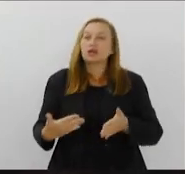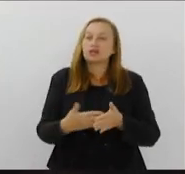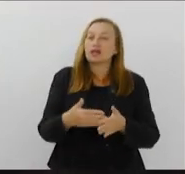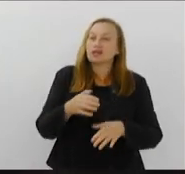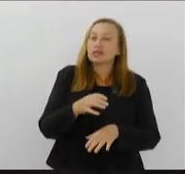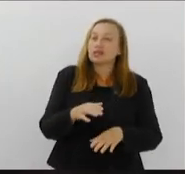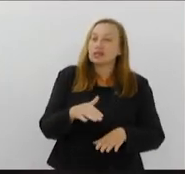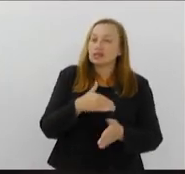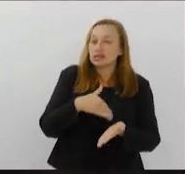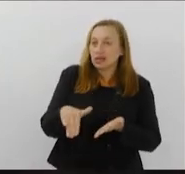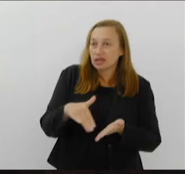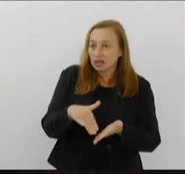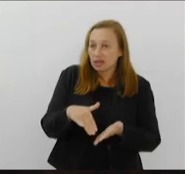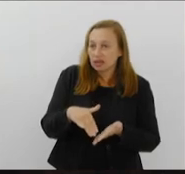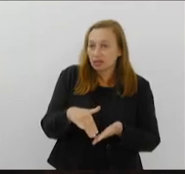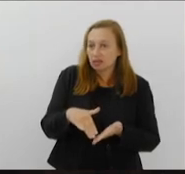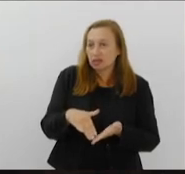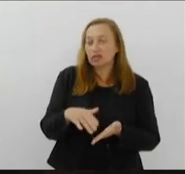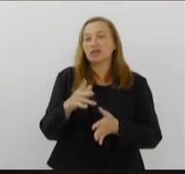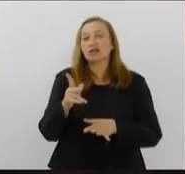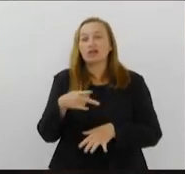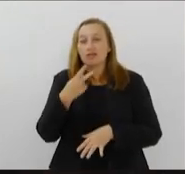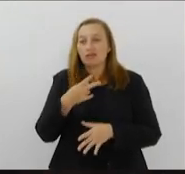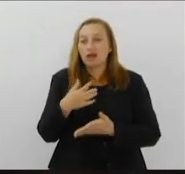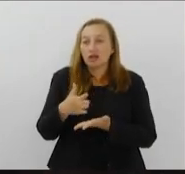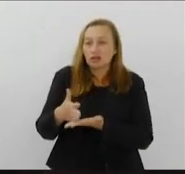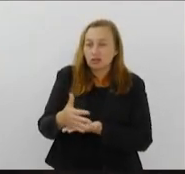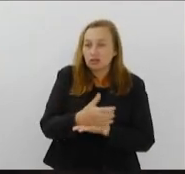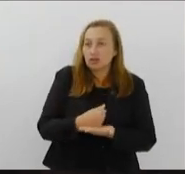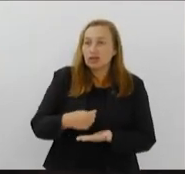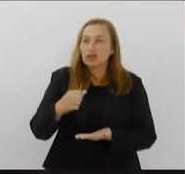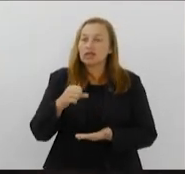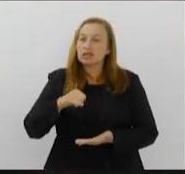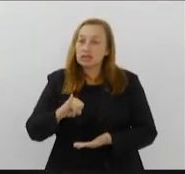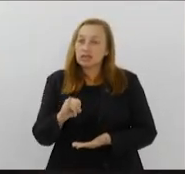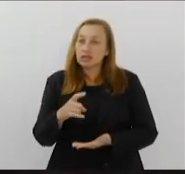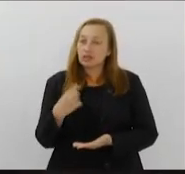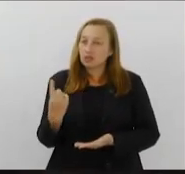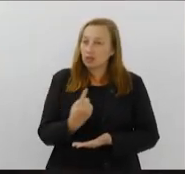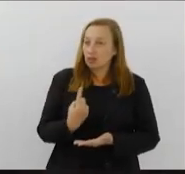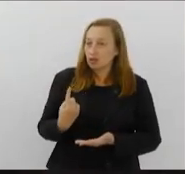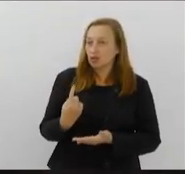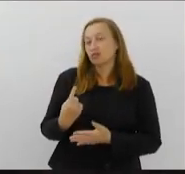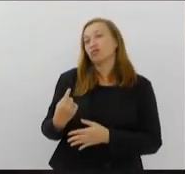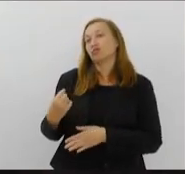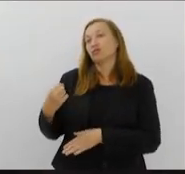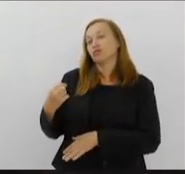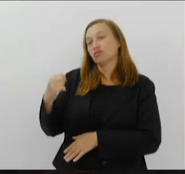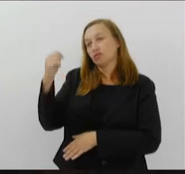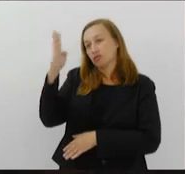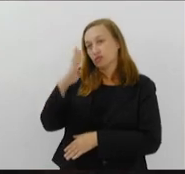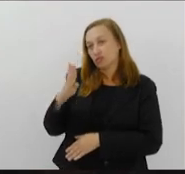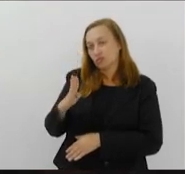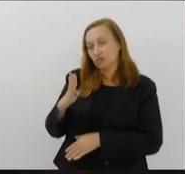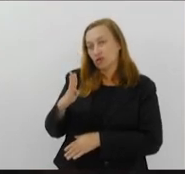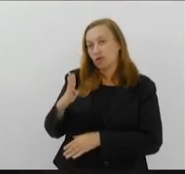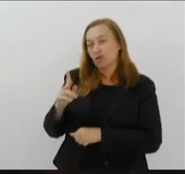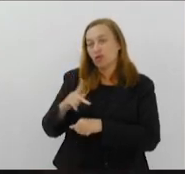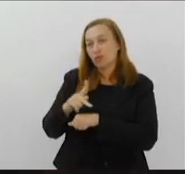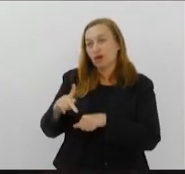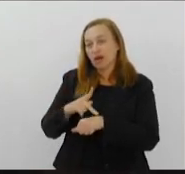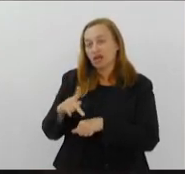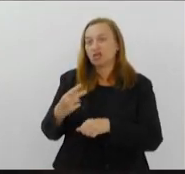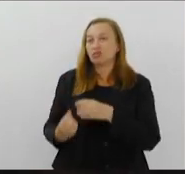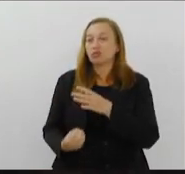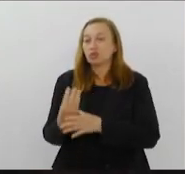de a CNMAR muitas vezes cita, né, um dado que, se a gente fosse um país, a gente estaria entre talvez os 10 países que são os maiores